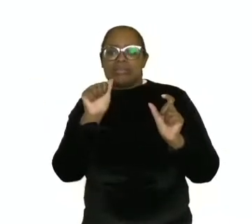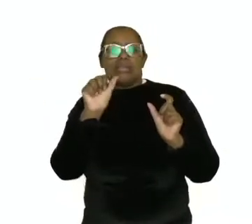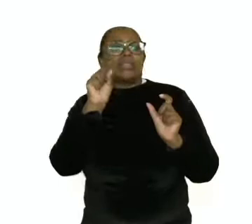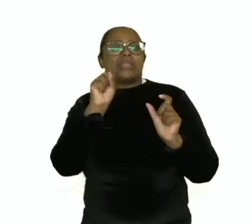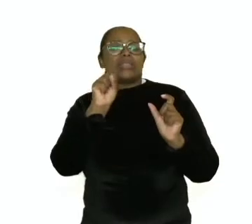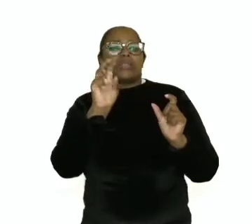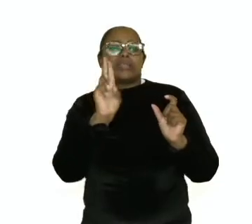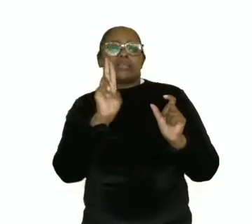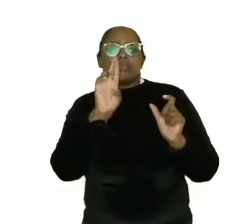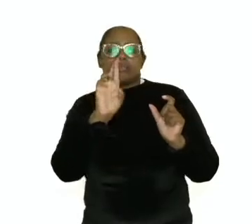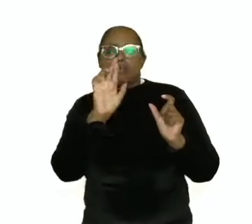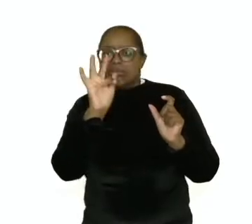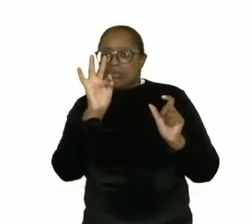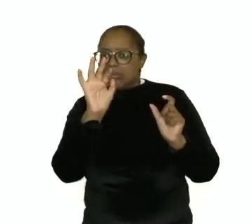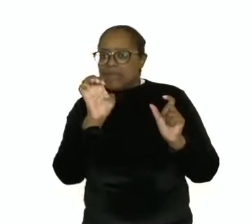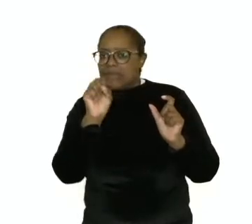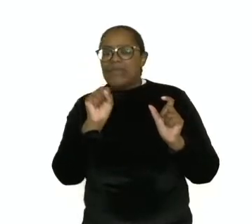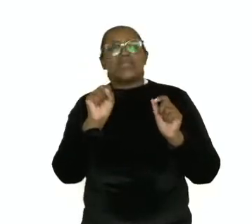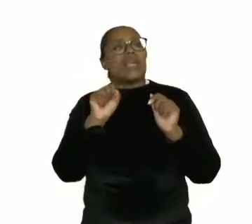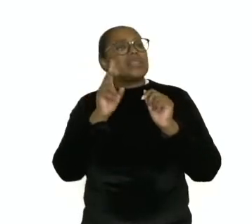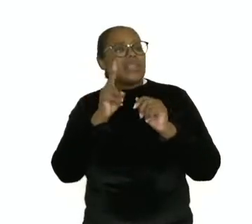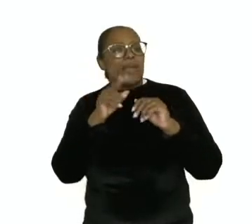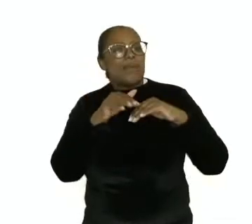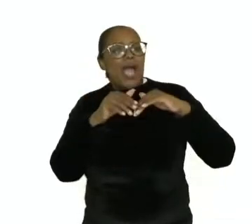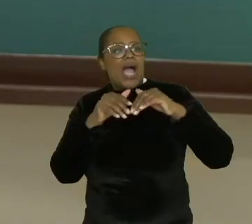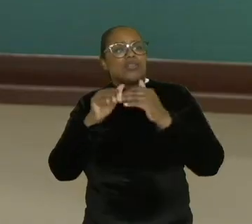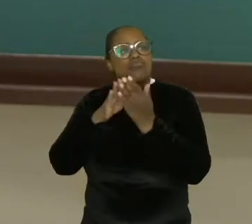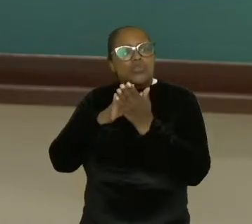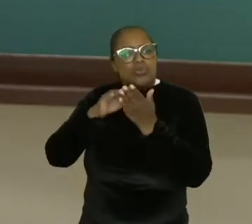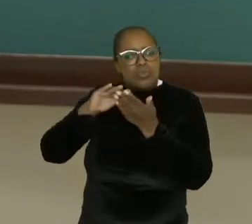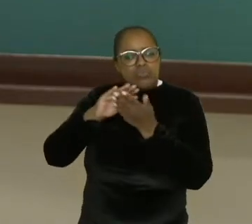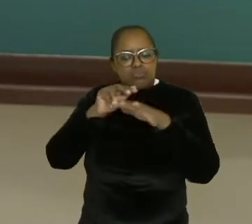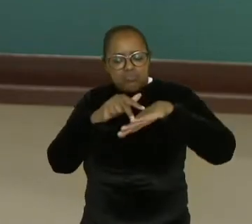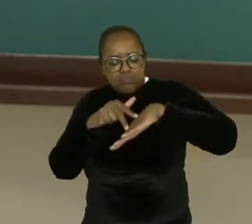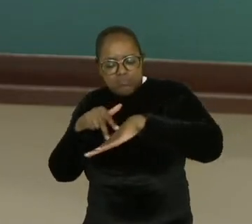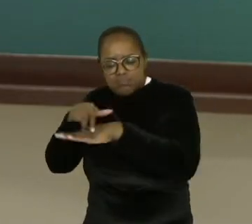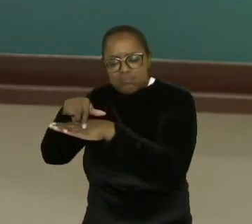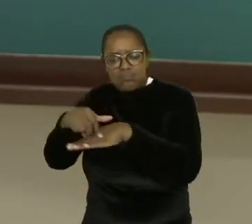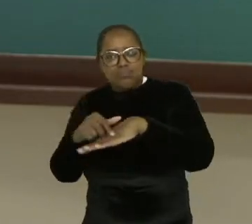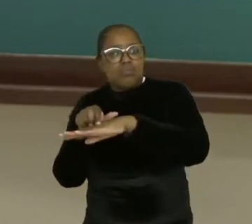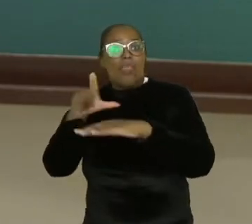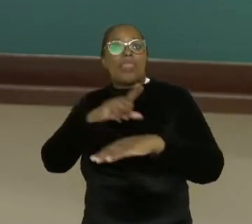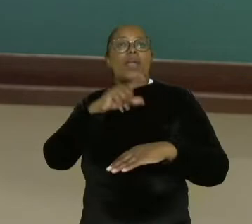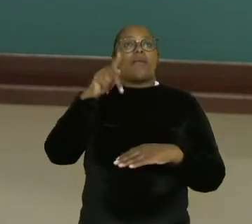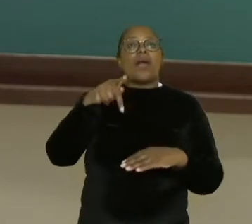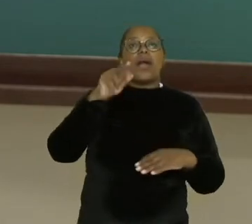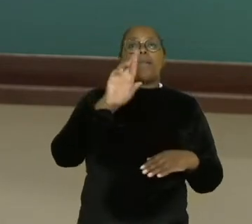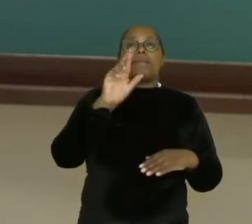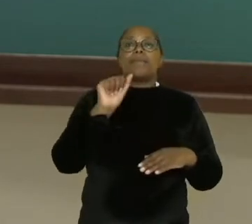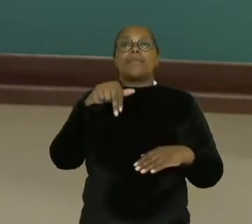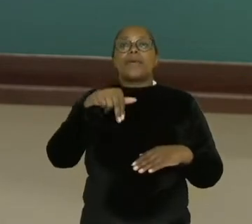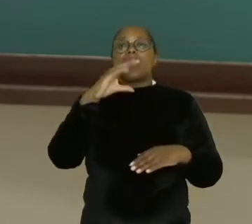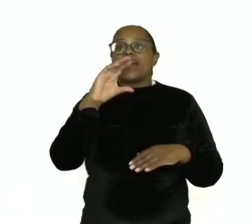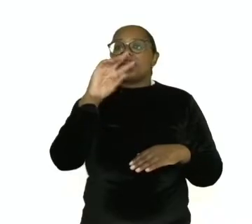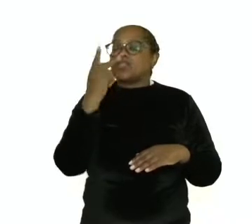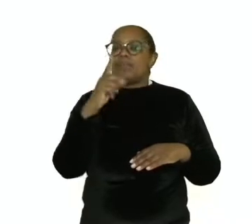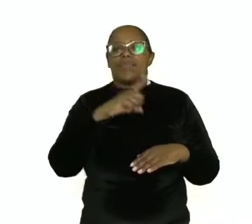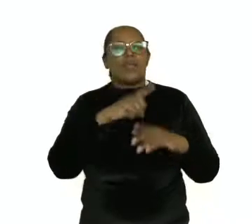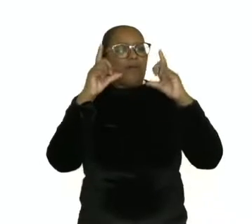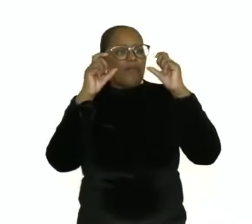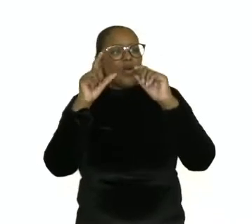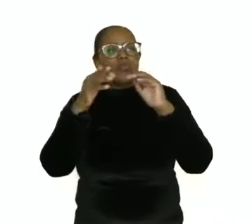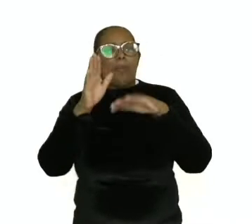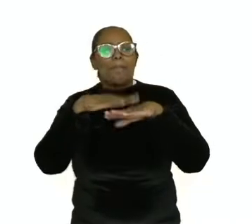consiste no deslize pelas ondas do mar através de uma prancha. Então, temos lá uma foto mais antiga, né, retratando o surf